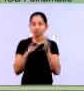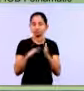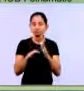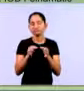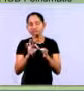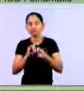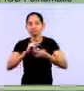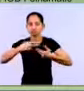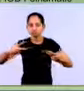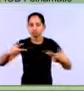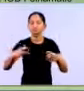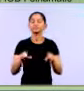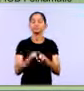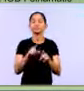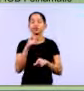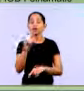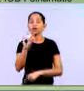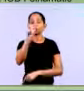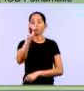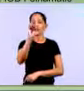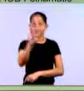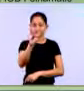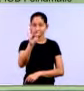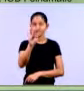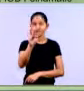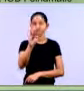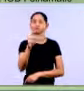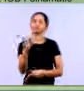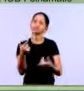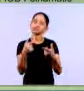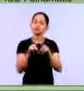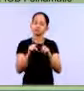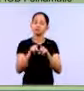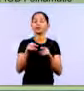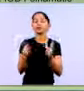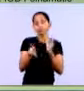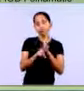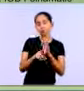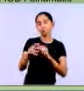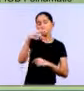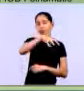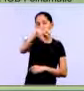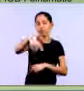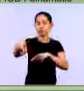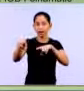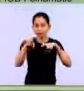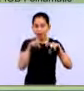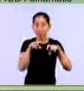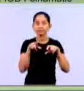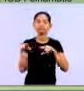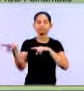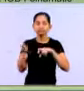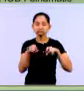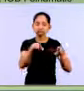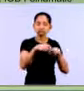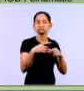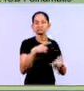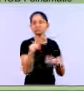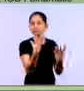sobre operações financeiras, o IOF, o imposto territorial rural que versa sobre